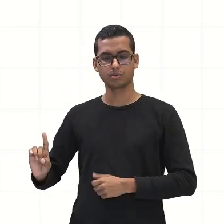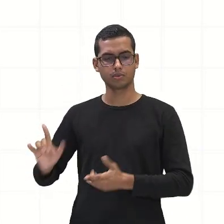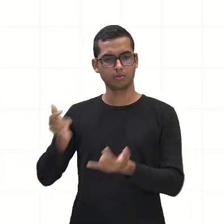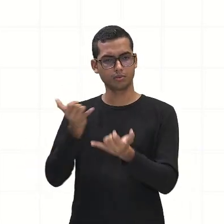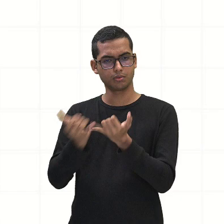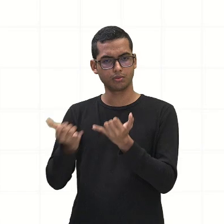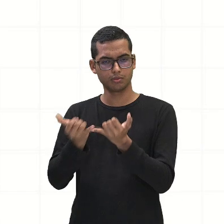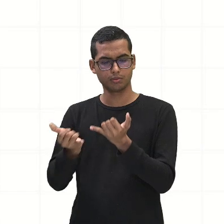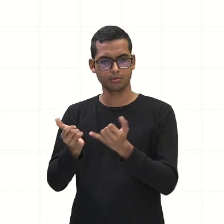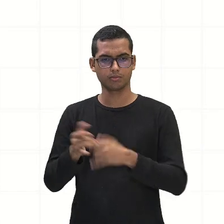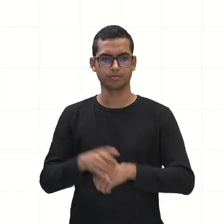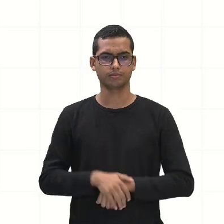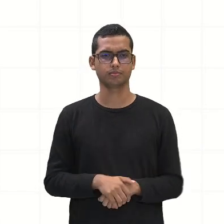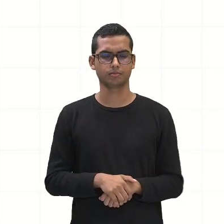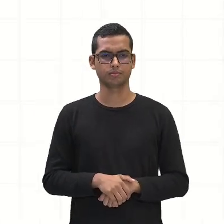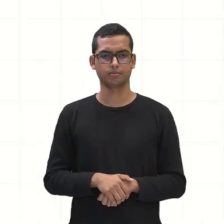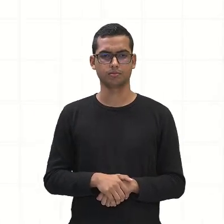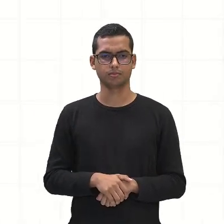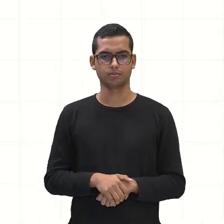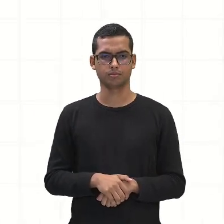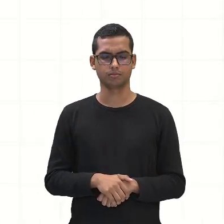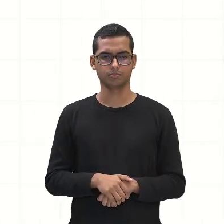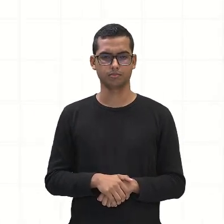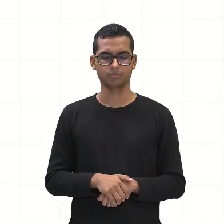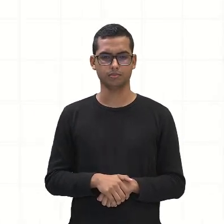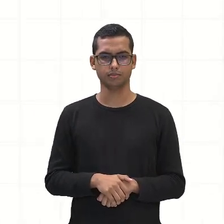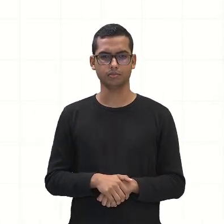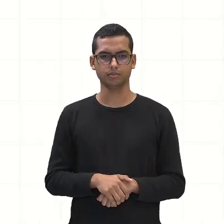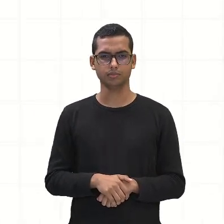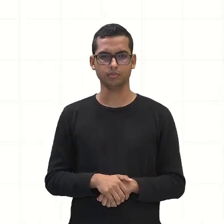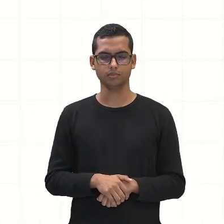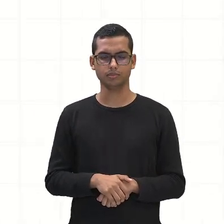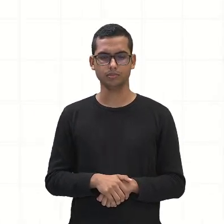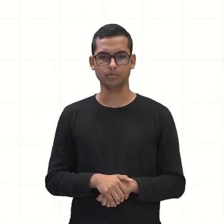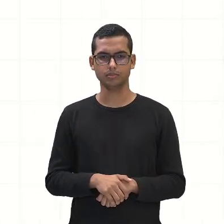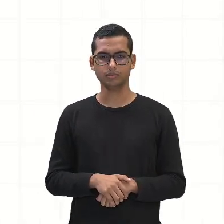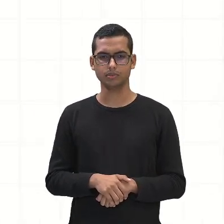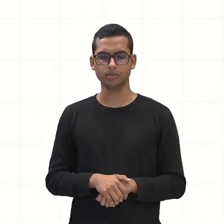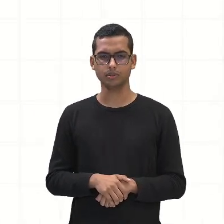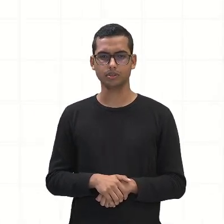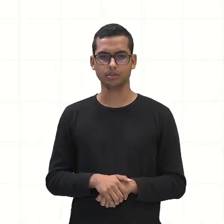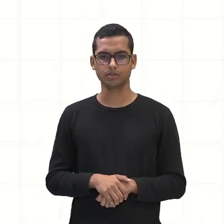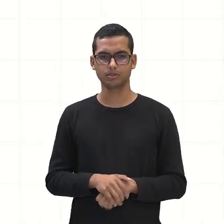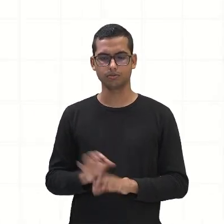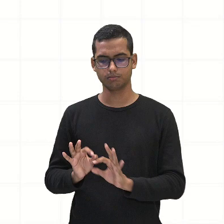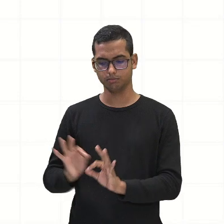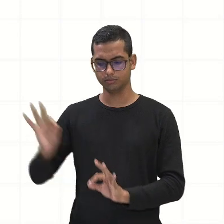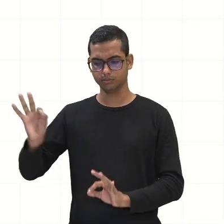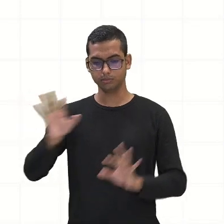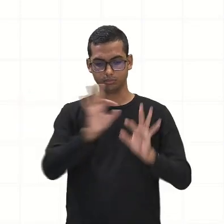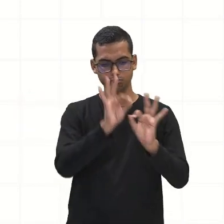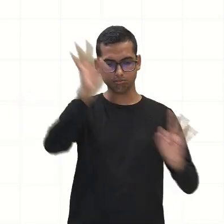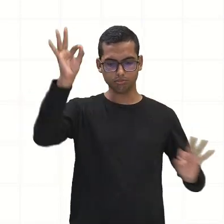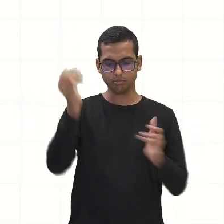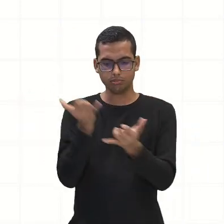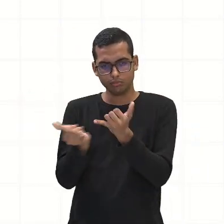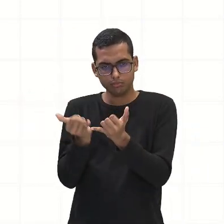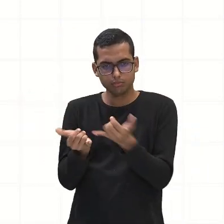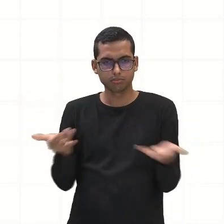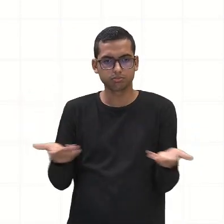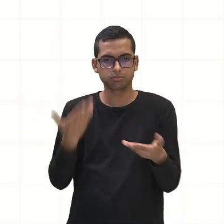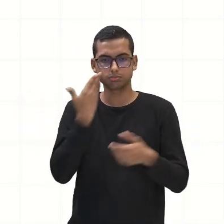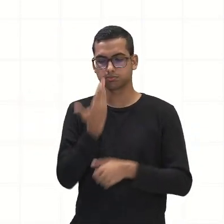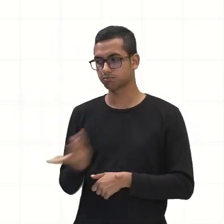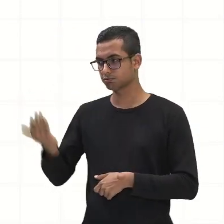semelhantes. Tudo bem? Então, só para melhorar aqui, ó, vamos fazer o